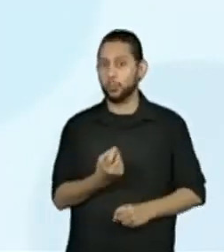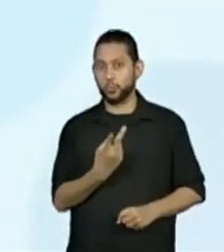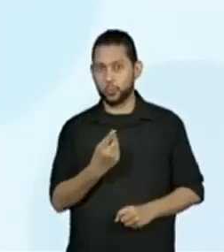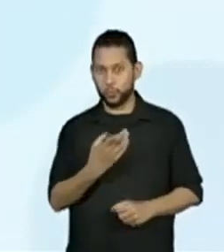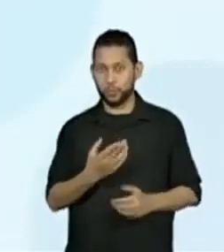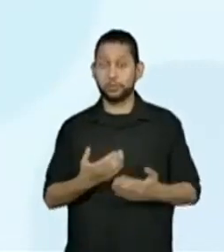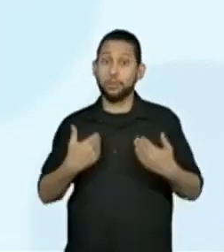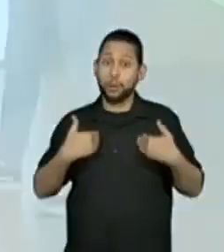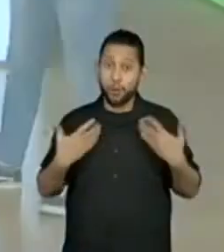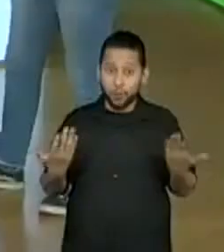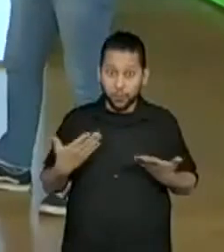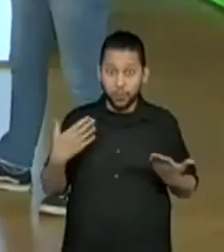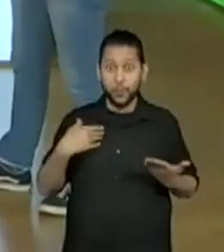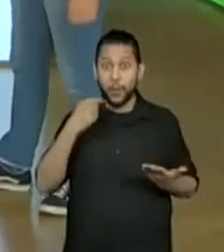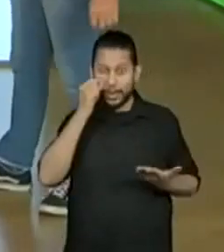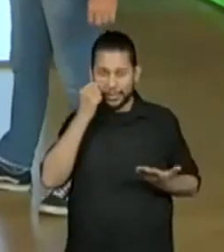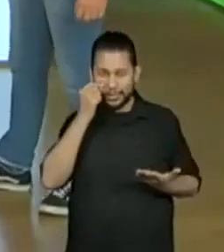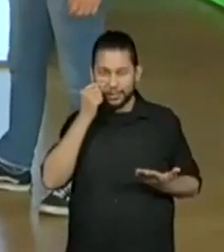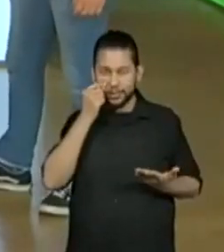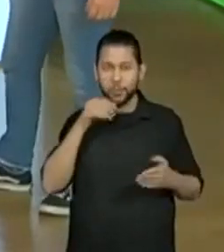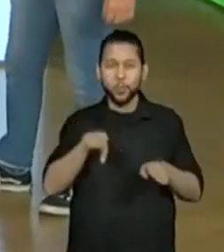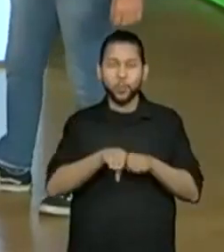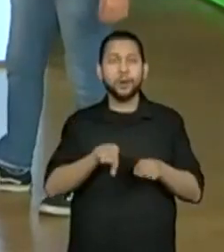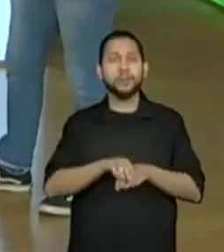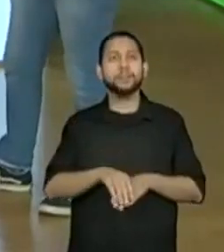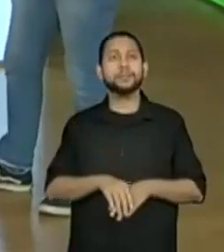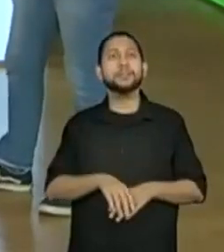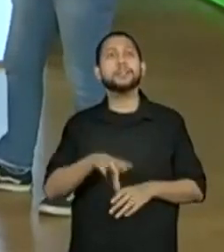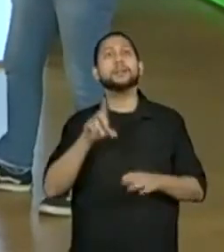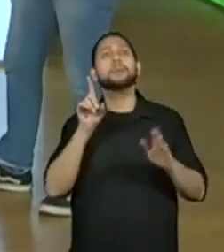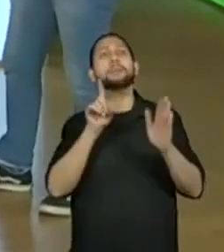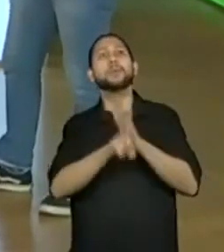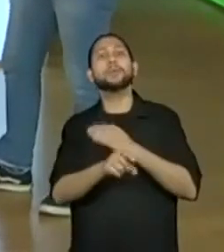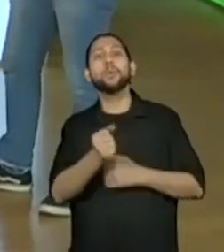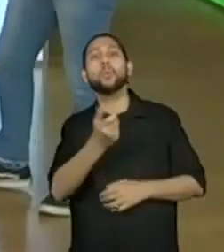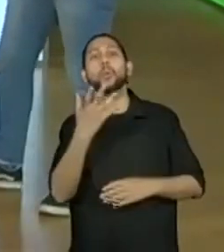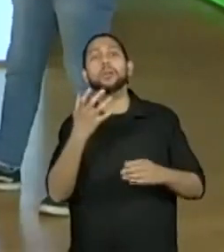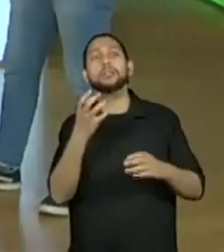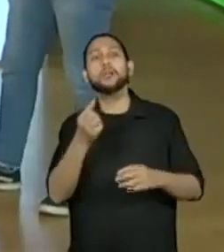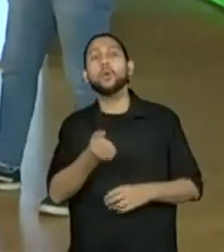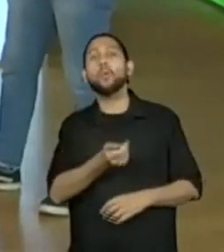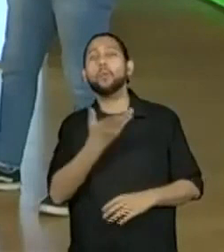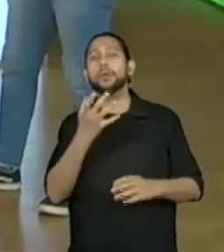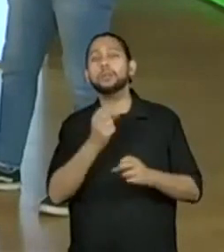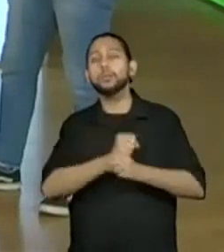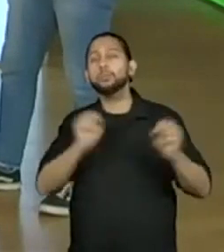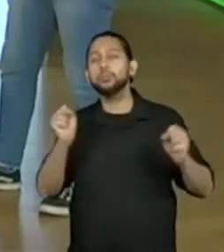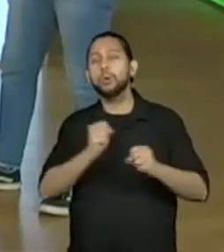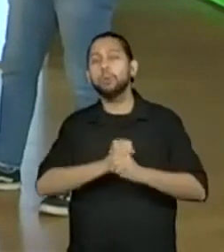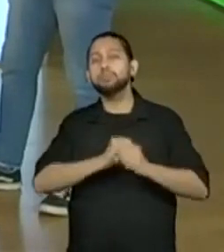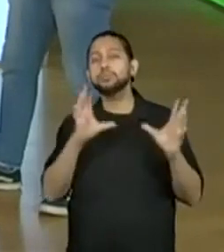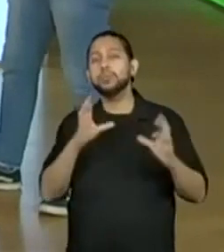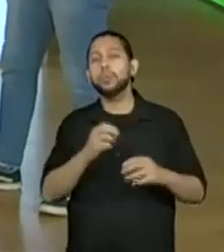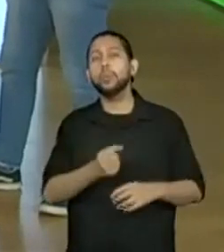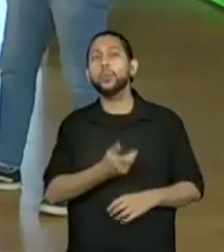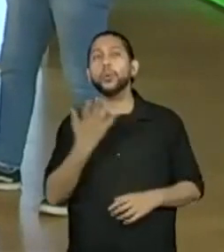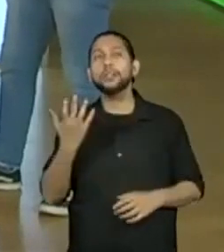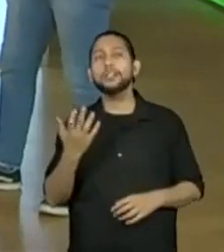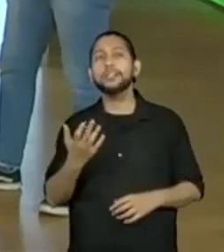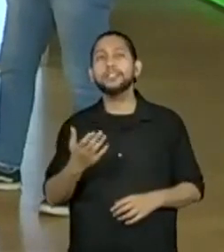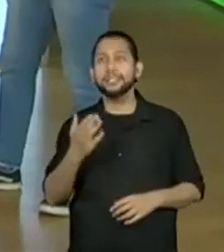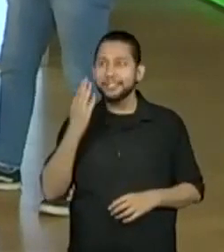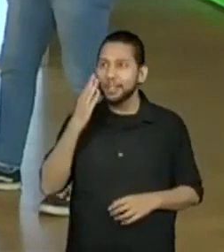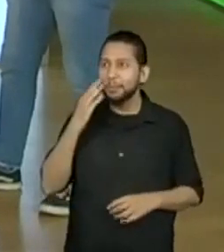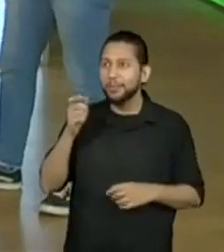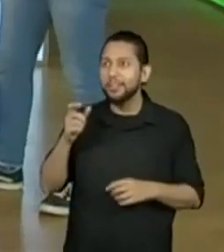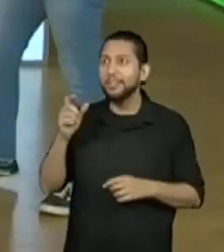momento. Então tá bom. Vamos lá. Proline, quantas bombas você colocou aí? 12. 12 bombas? 12 bombas. Tá bom. Onde elas estão? Só pra